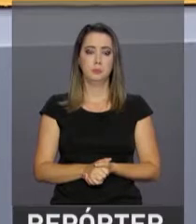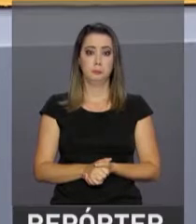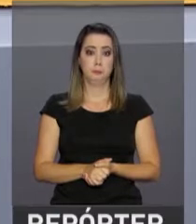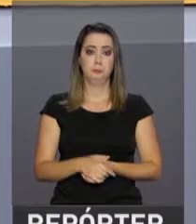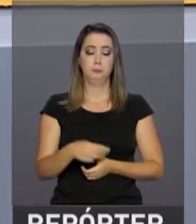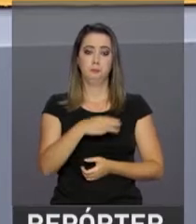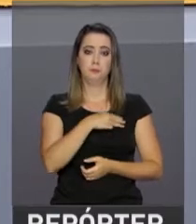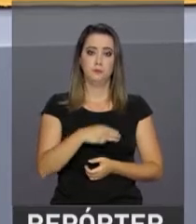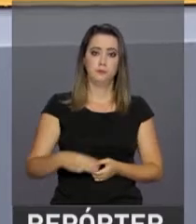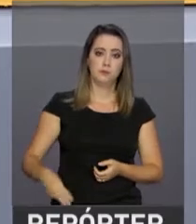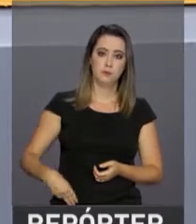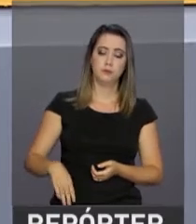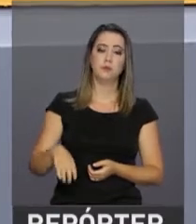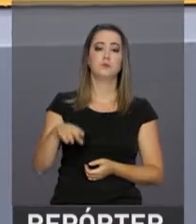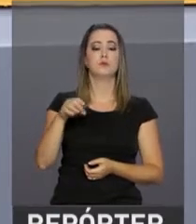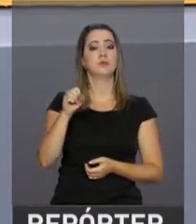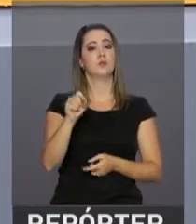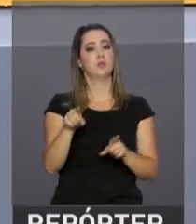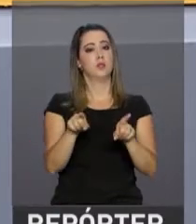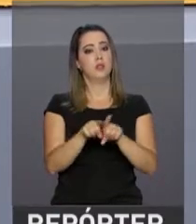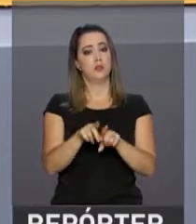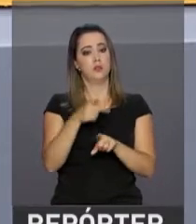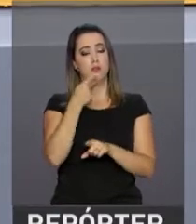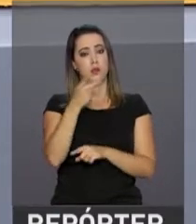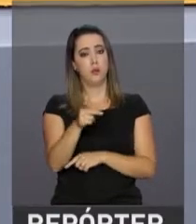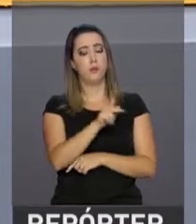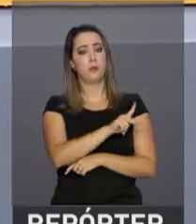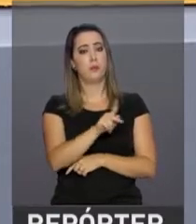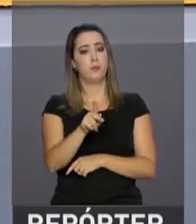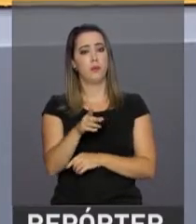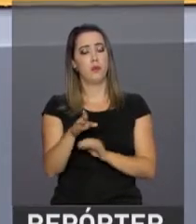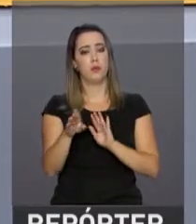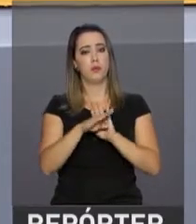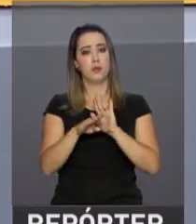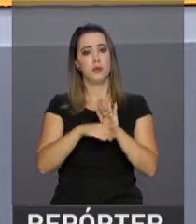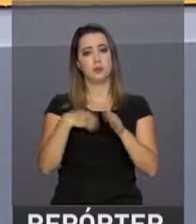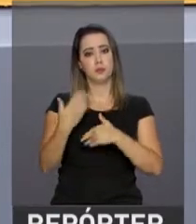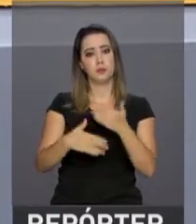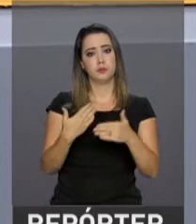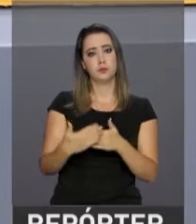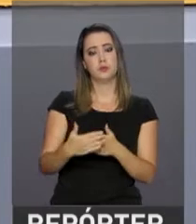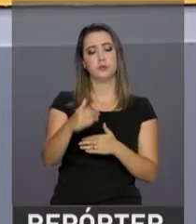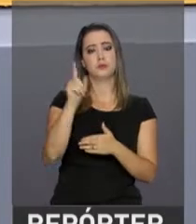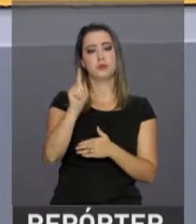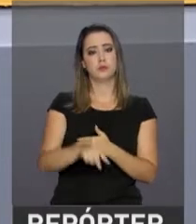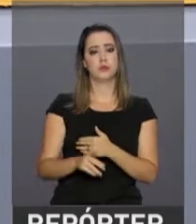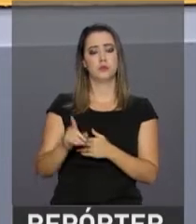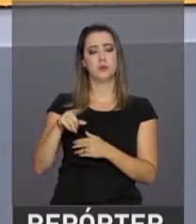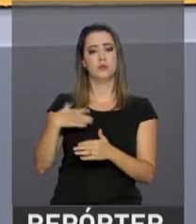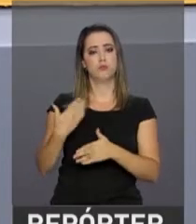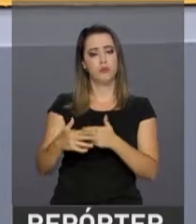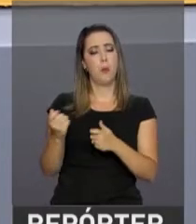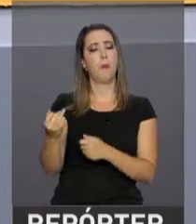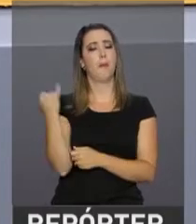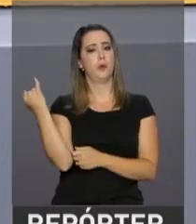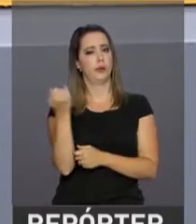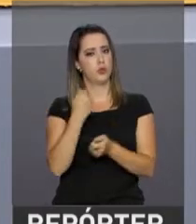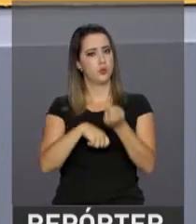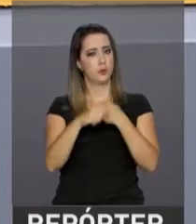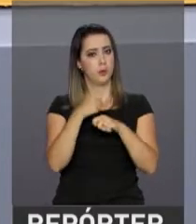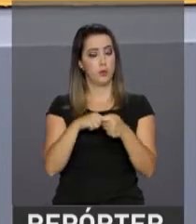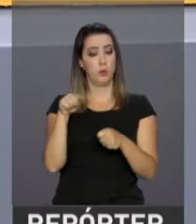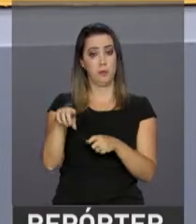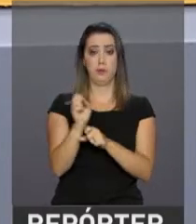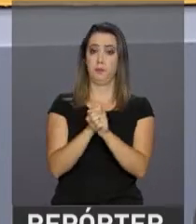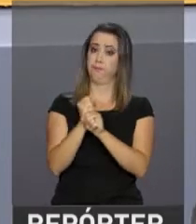da secretaria geral da presidência da república falou ainda que o programa agora é avançar será um dos motores da economia brasileira em